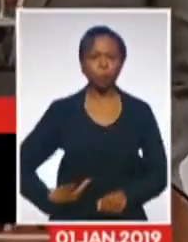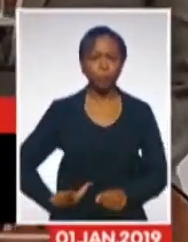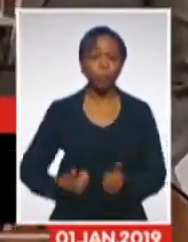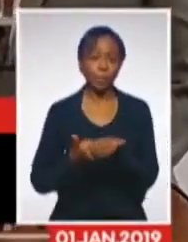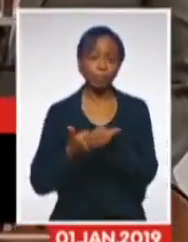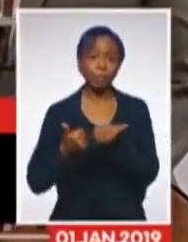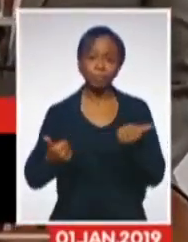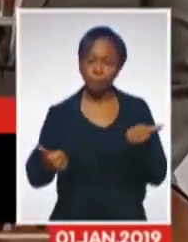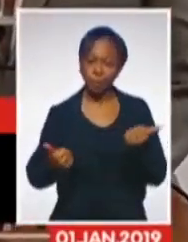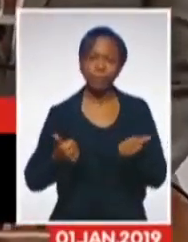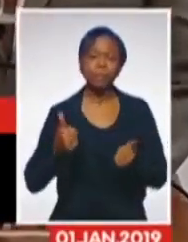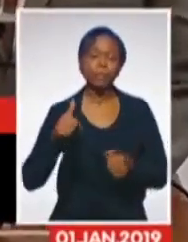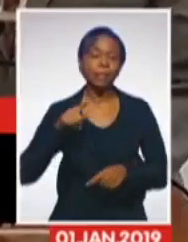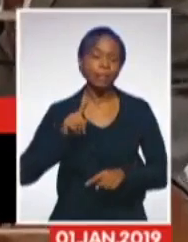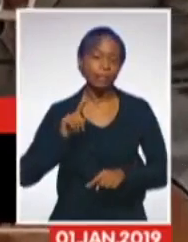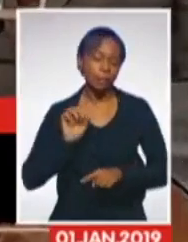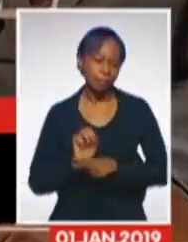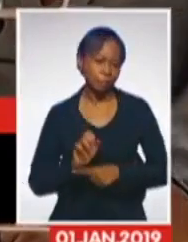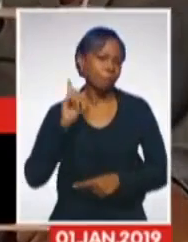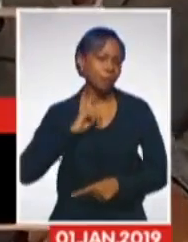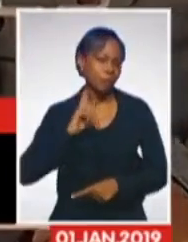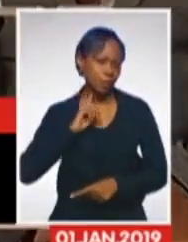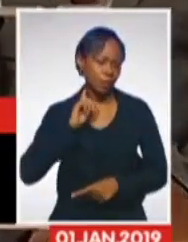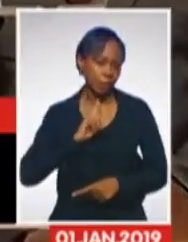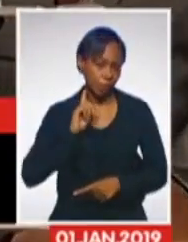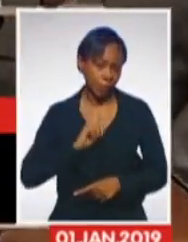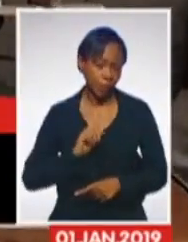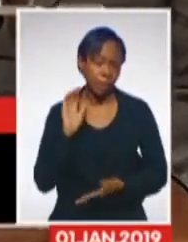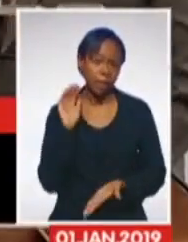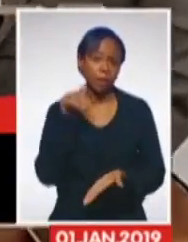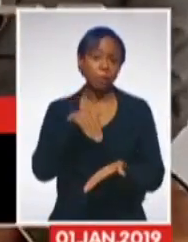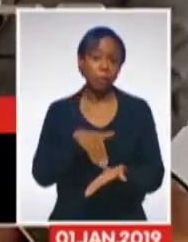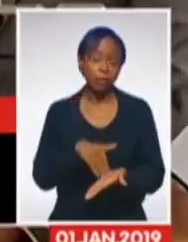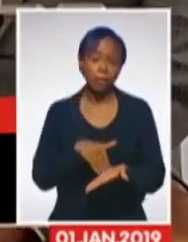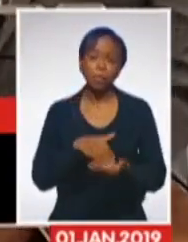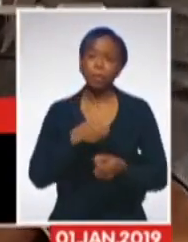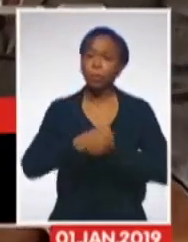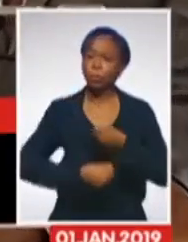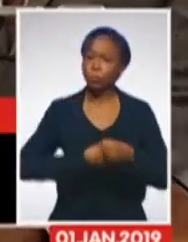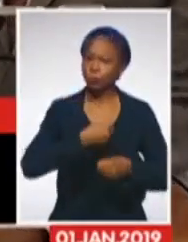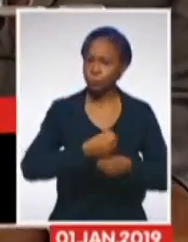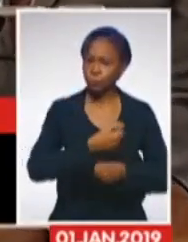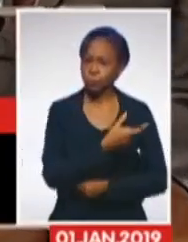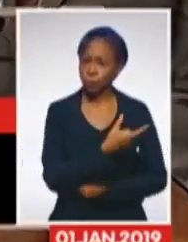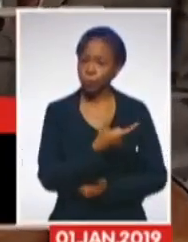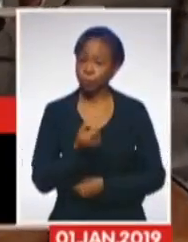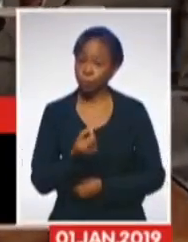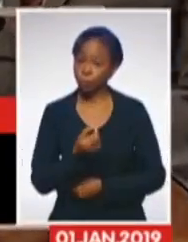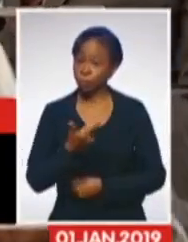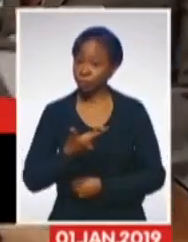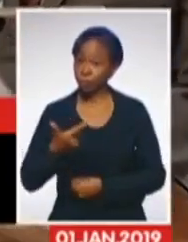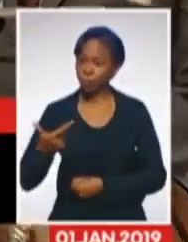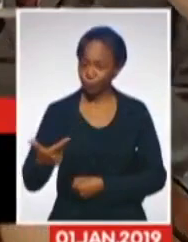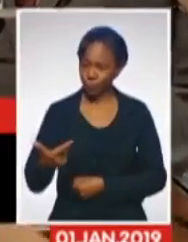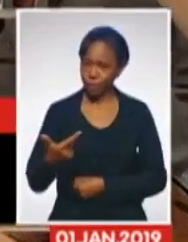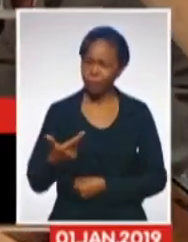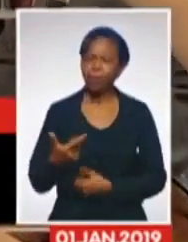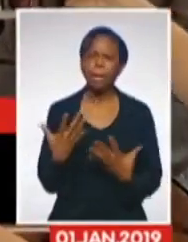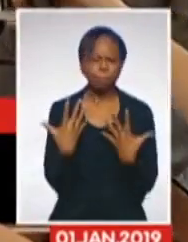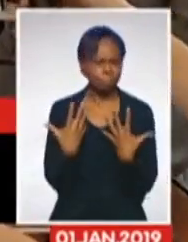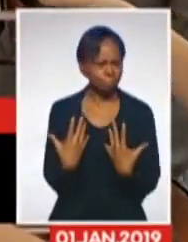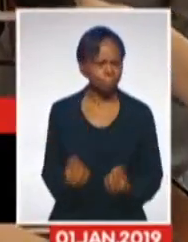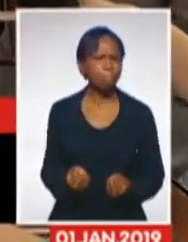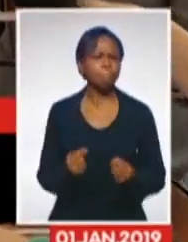Gerais. Cargo que iremos exercer até 2022. Aceitamos esse